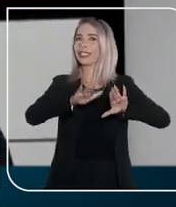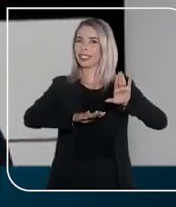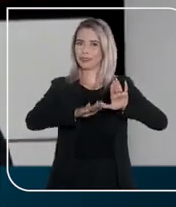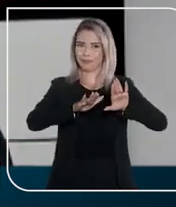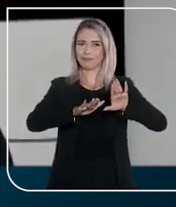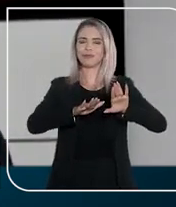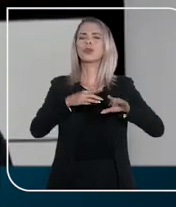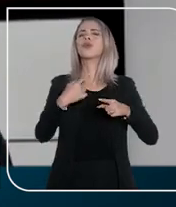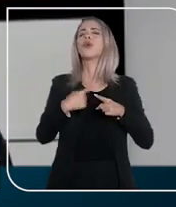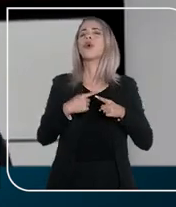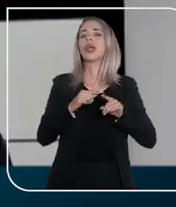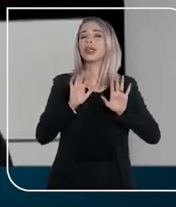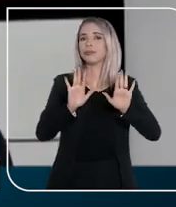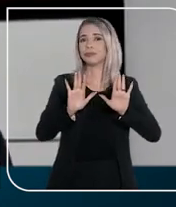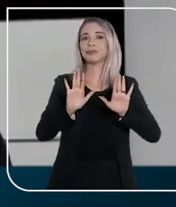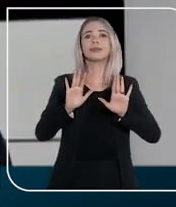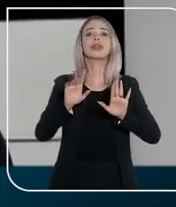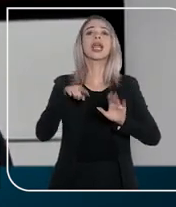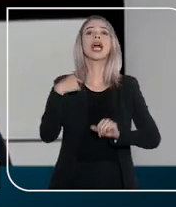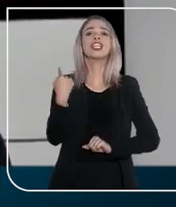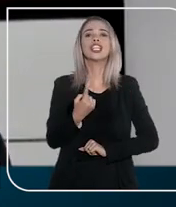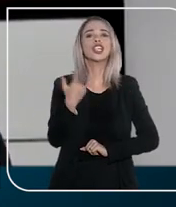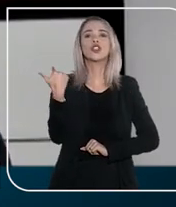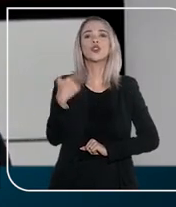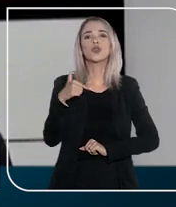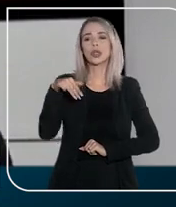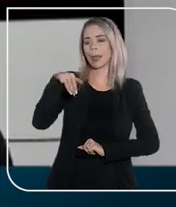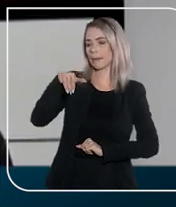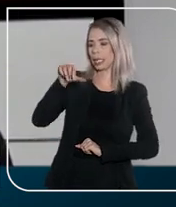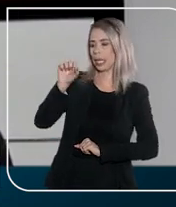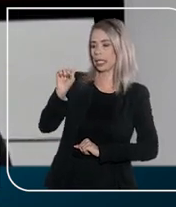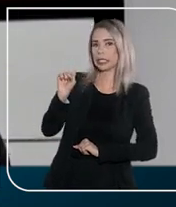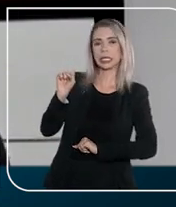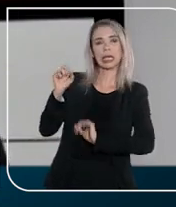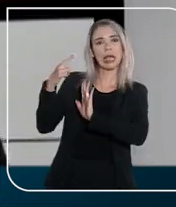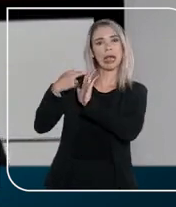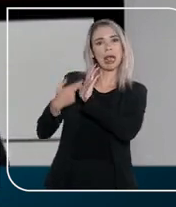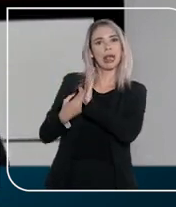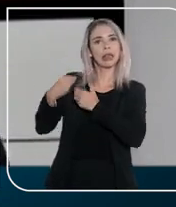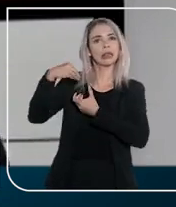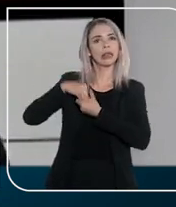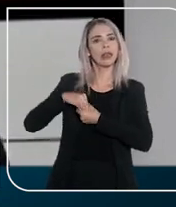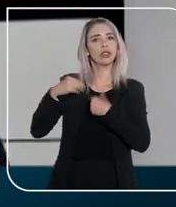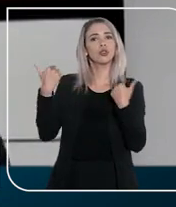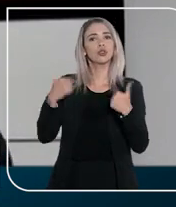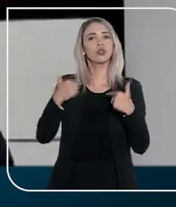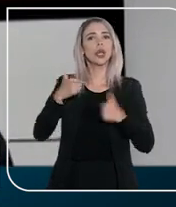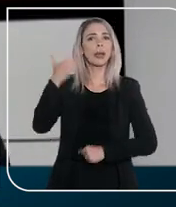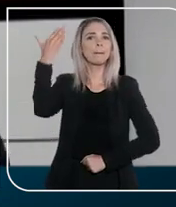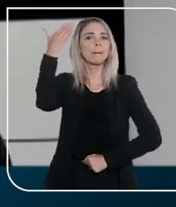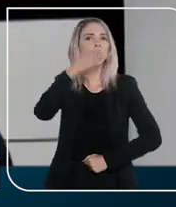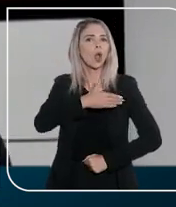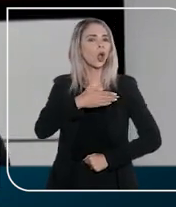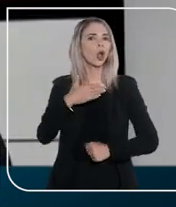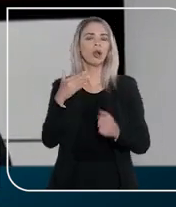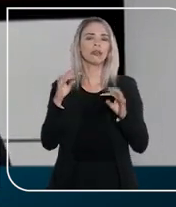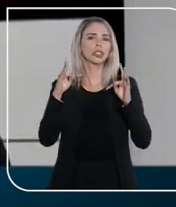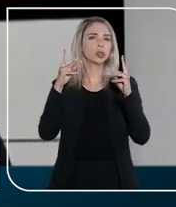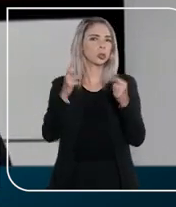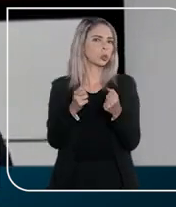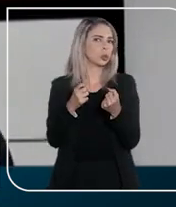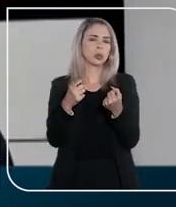que depende? Porque nós não temos dentro do mandado de segurança a instrução probatória. Não tem uma dilação dentro